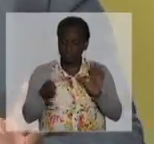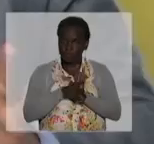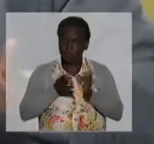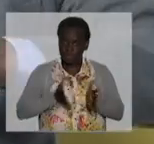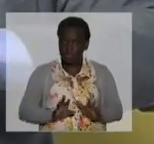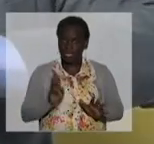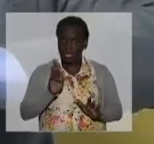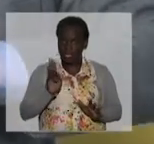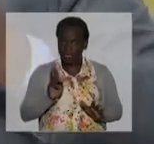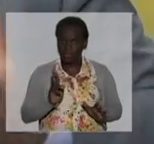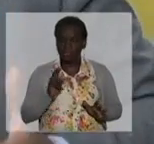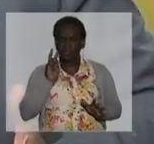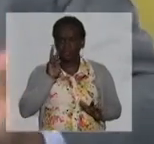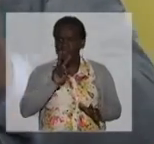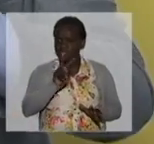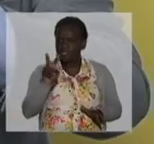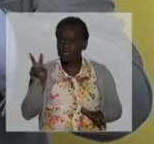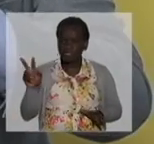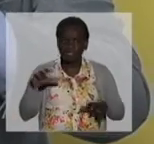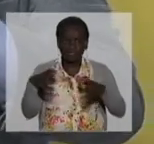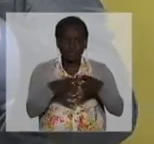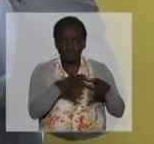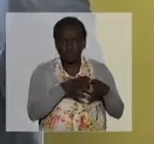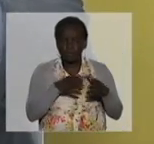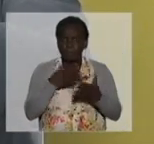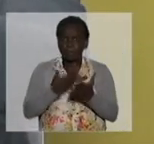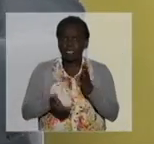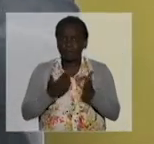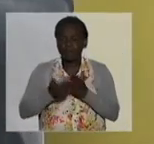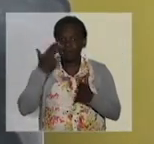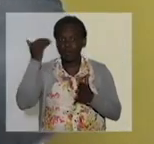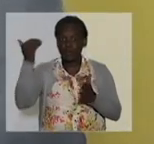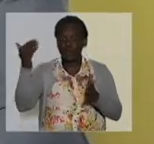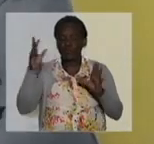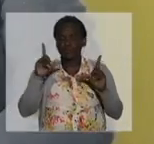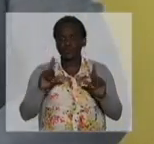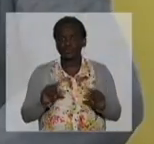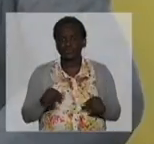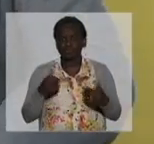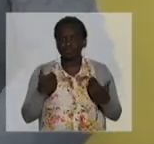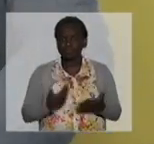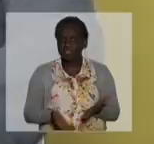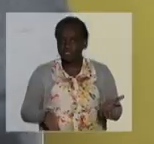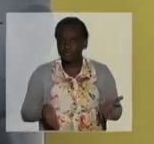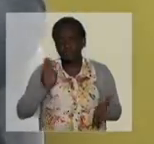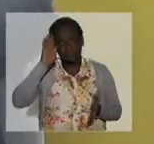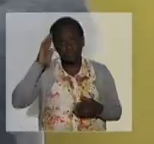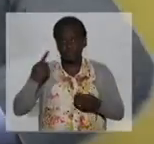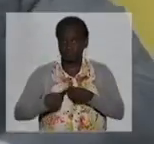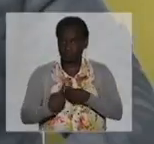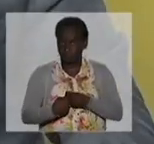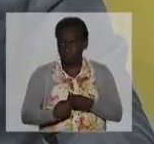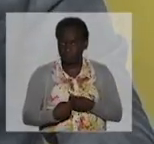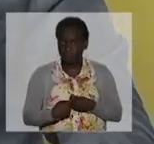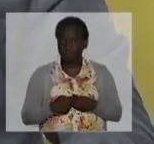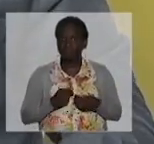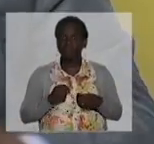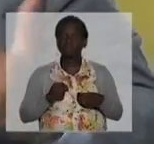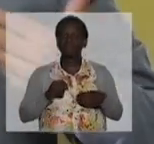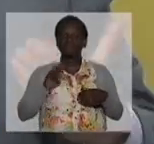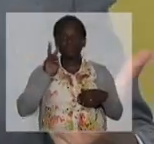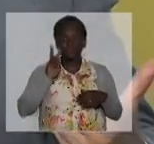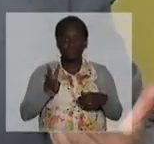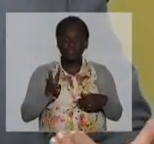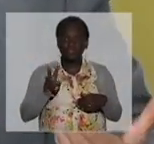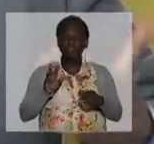Realengo, vendo que os clubes foram perdendo seu prestígio, principalmente nos subúrbios,